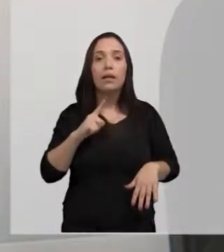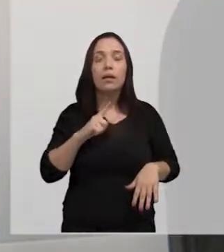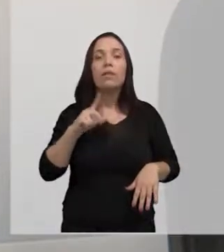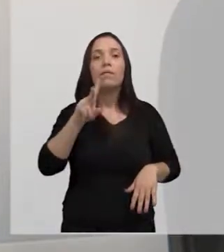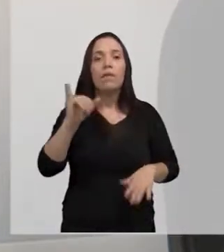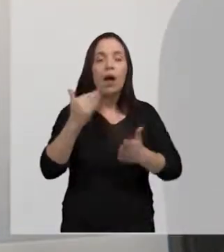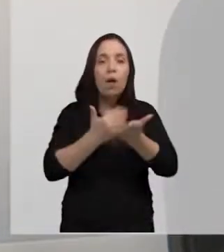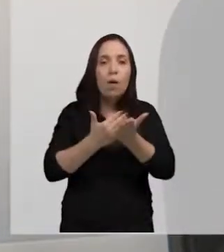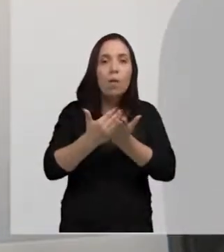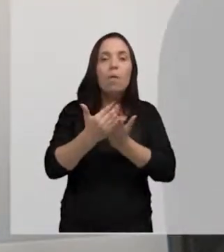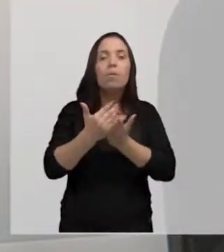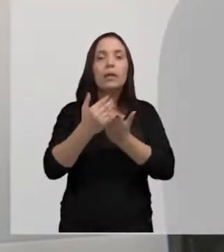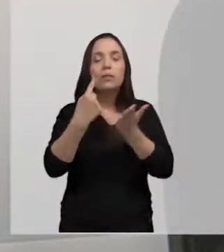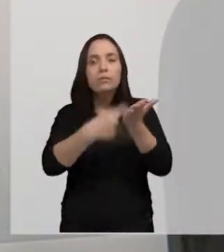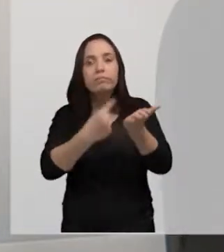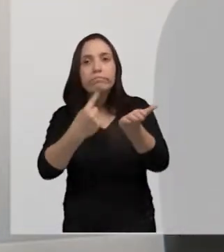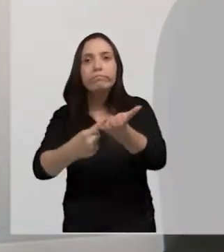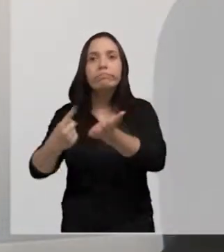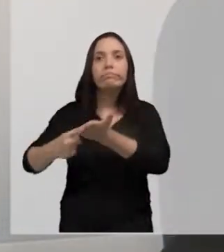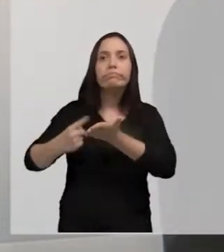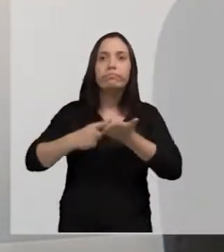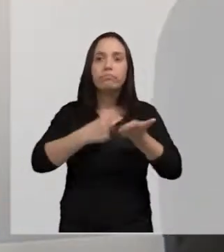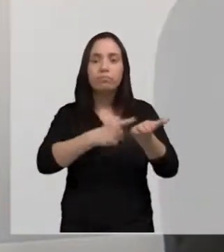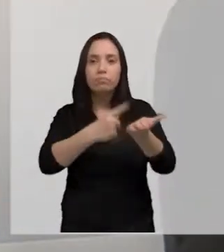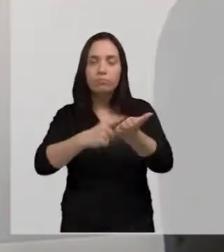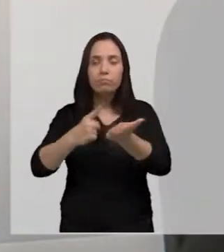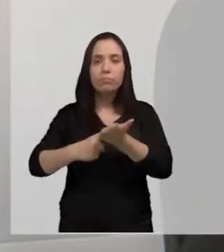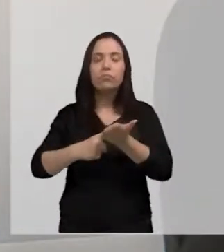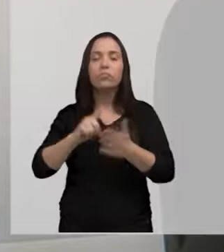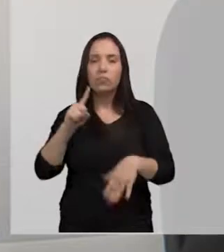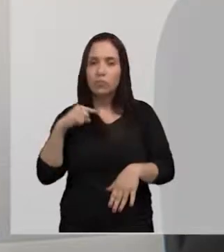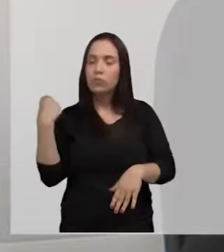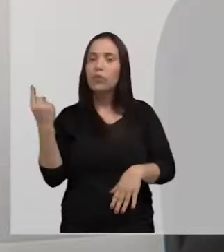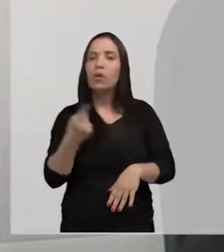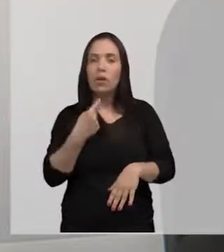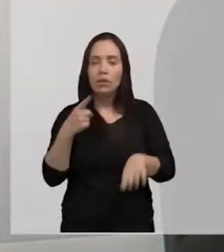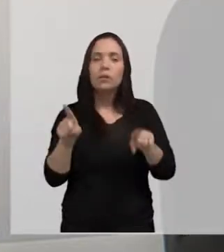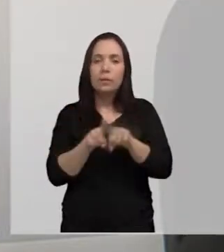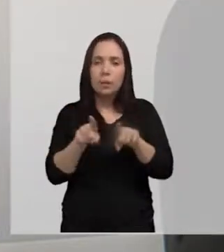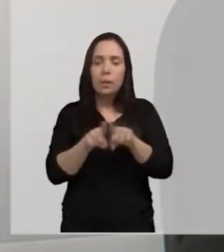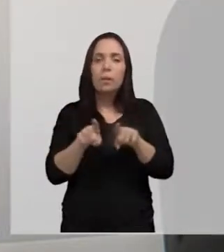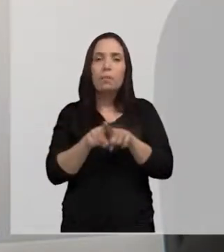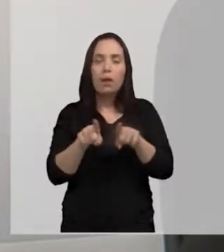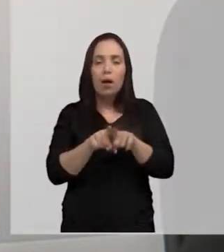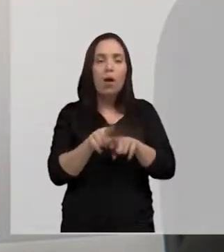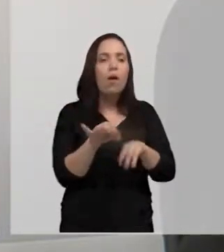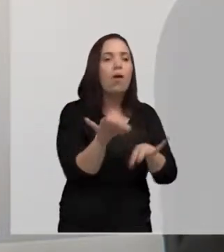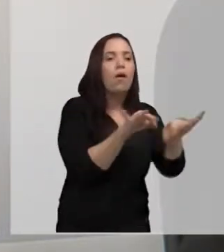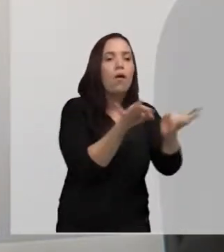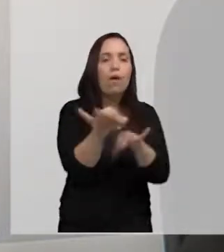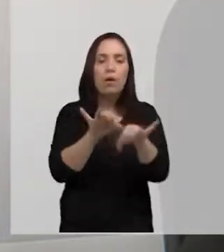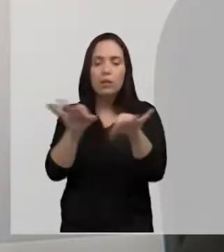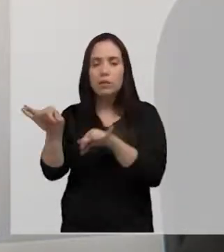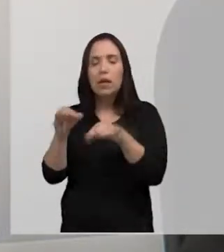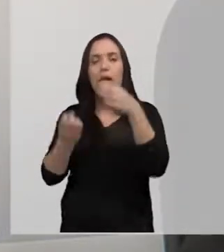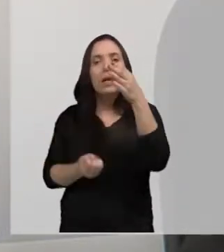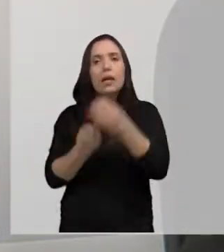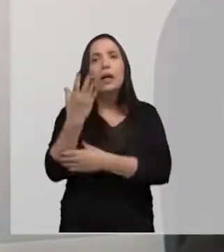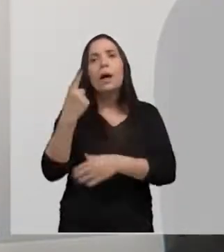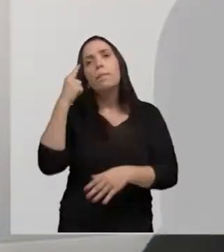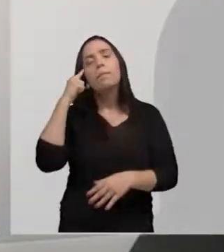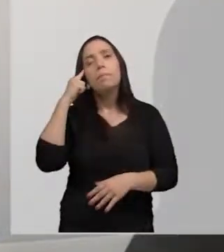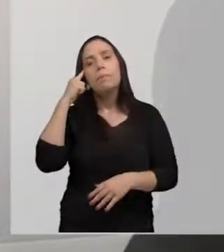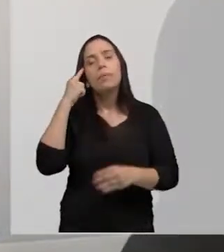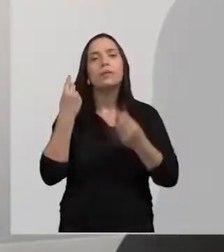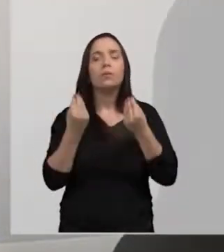que se reorganizar. E a gente, do outro lado, vai com certeza também nos organizarmos e criarmos uma